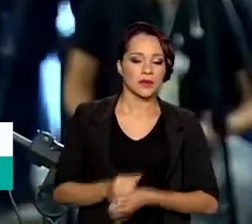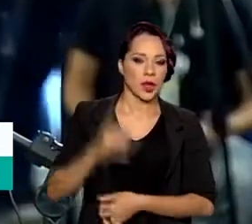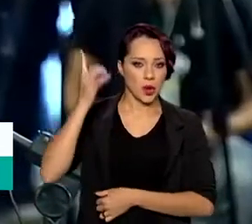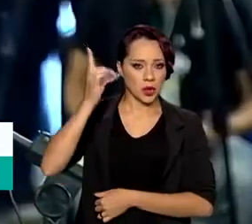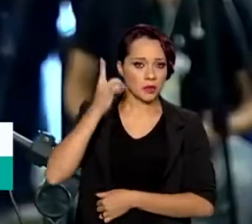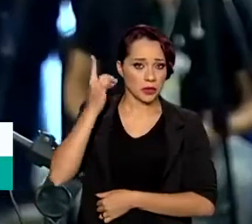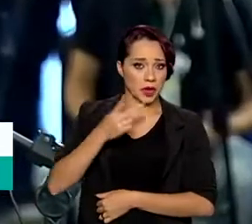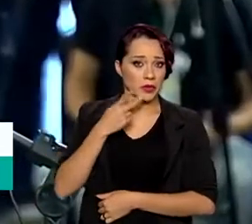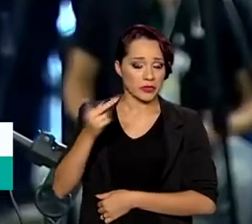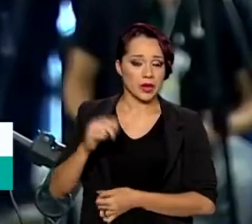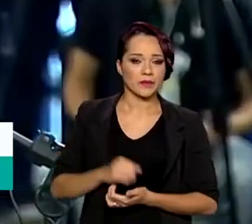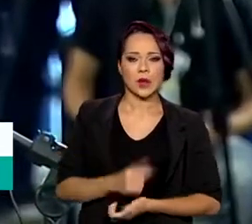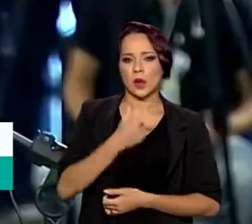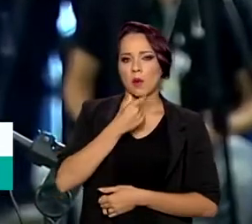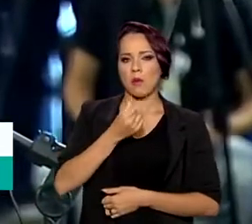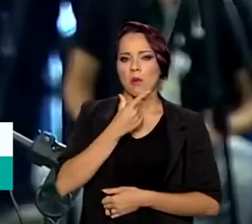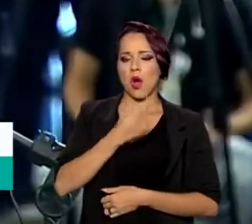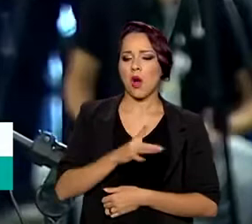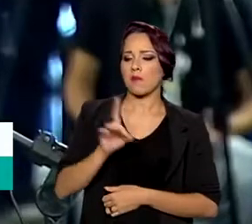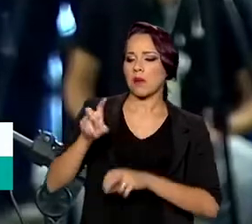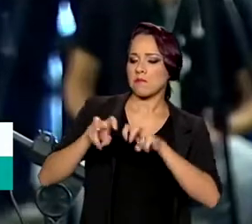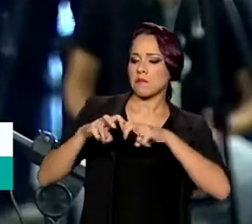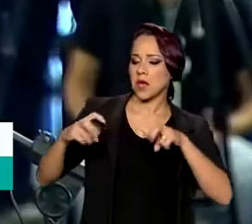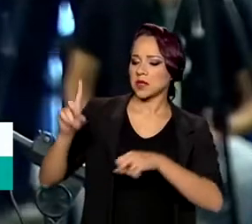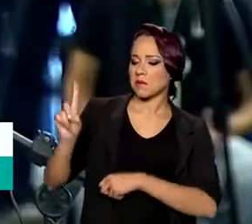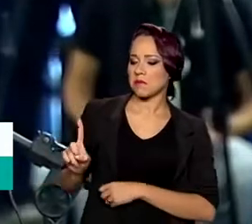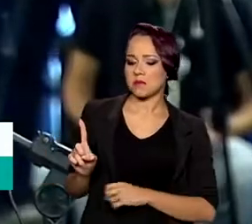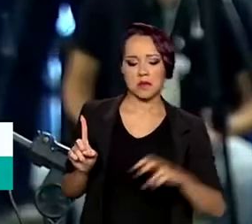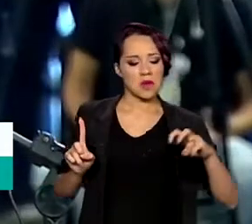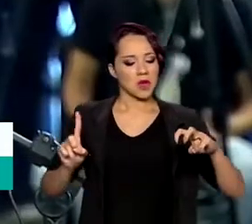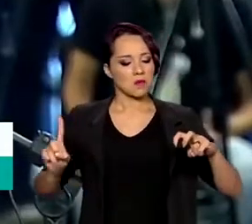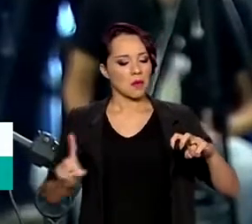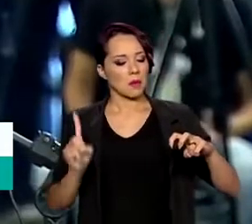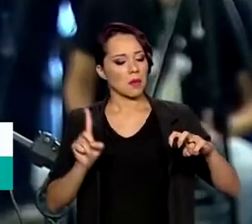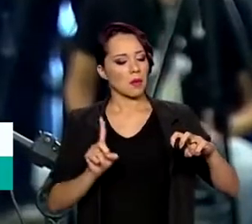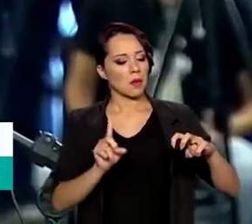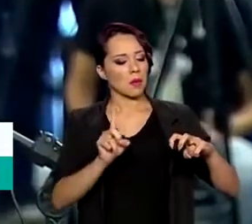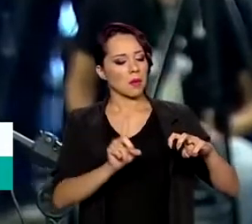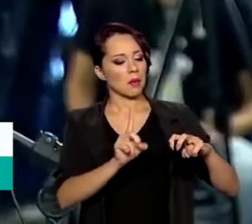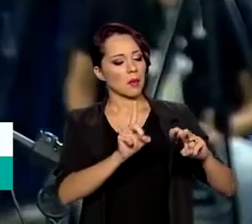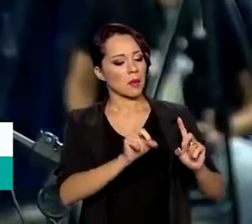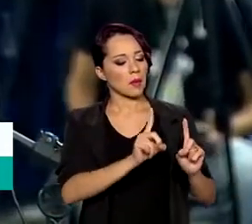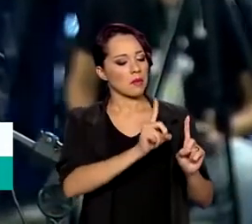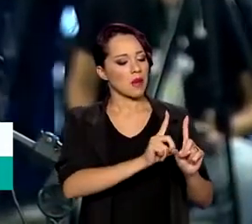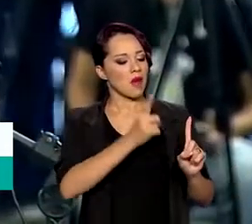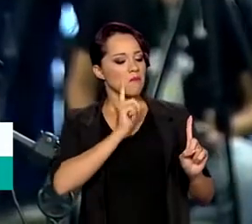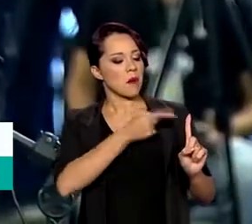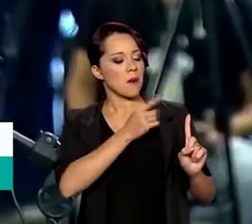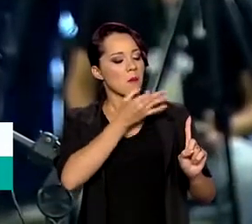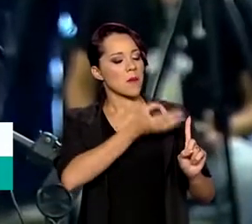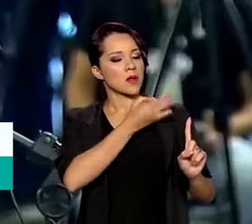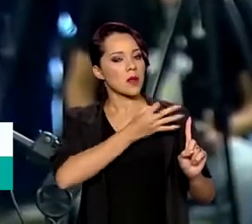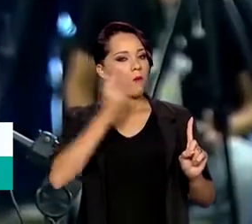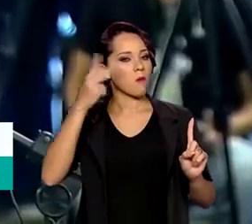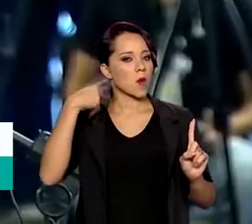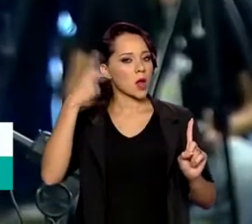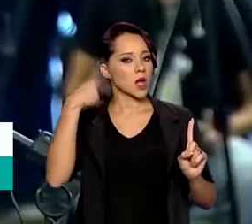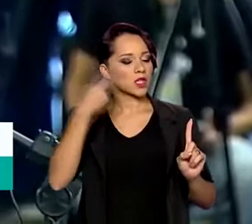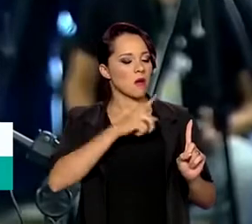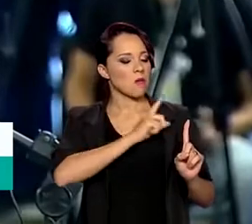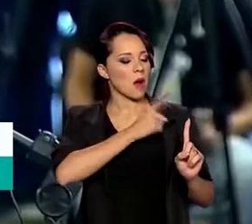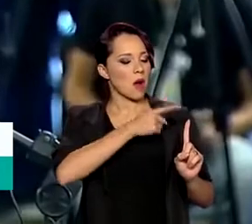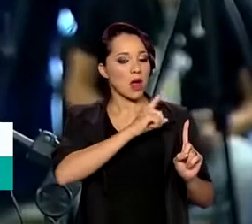deputado, um homem que estaria numa mesa ao lado se levantou e teria ido até ele, primeiro criticando as opiniões políticas do